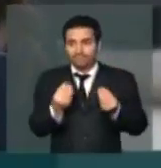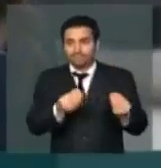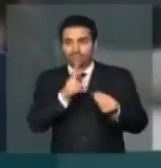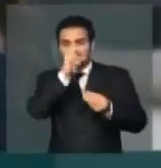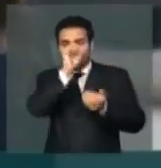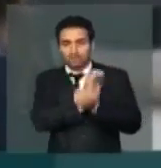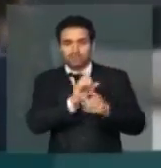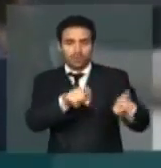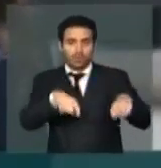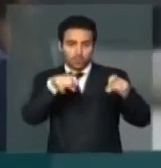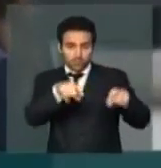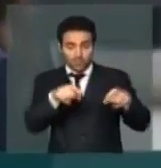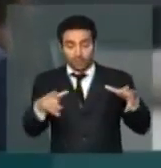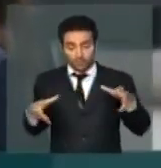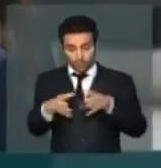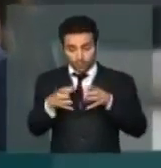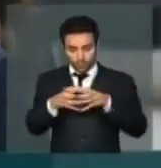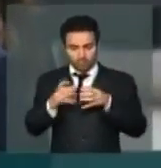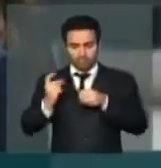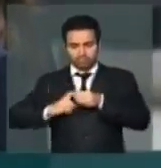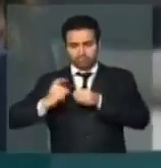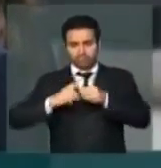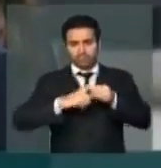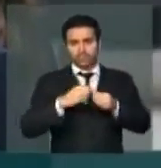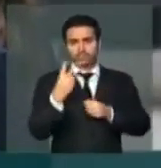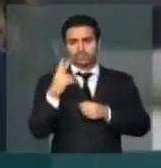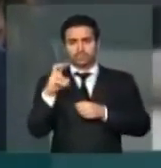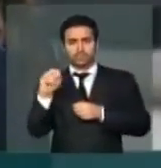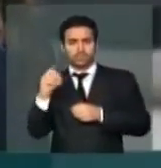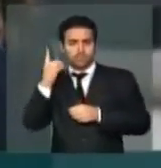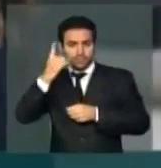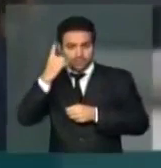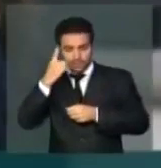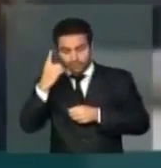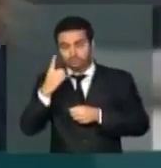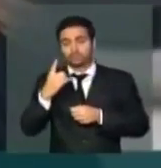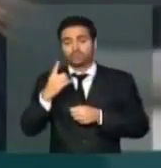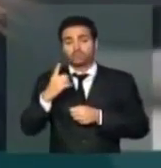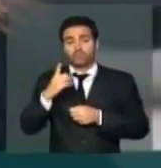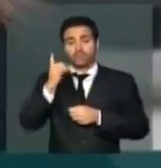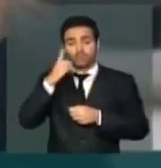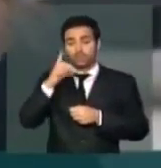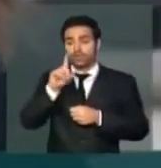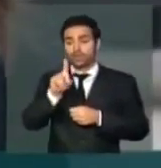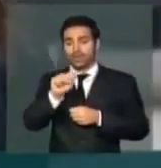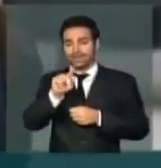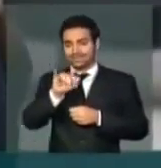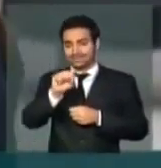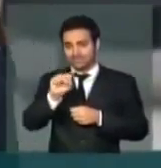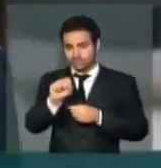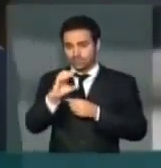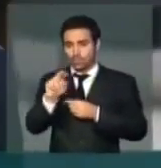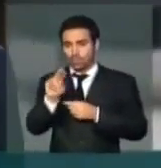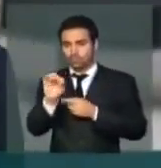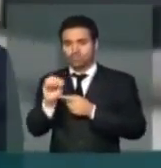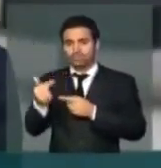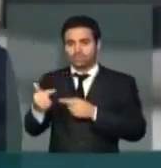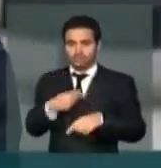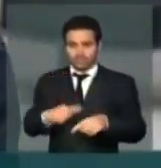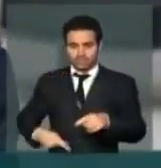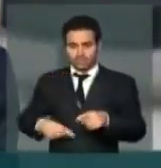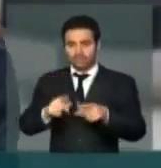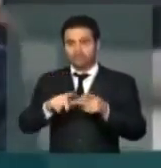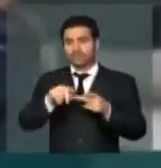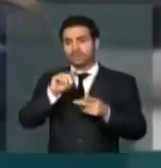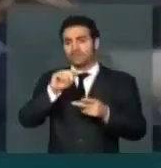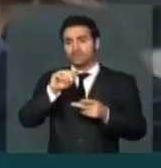agricultura. A frente que tem adesão de 250 deputados, deputado Assis do Couto é o nosso vice-presidente e o